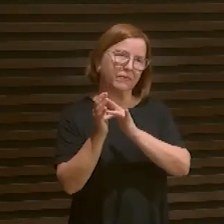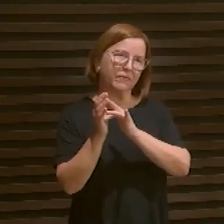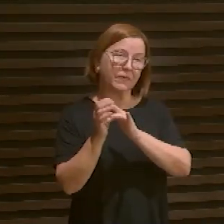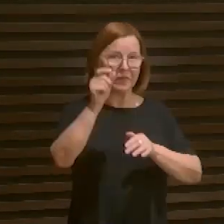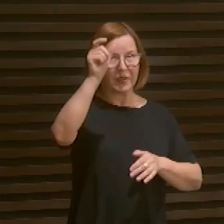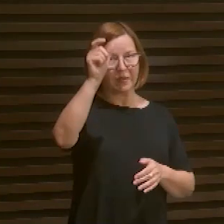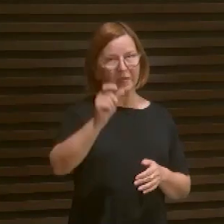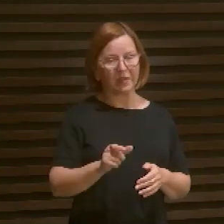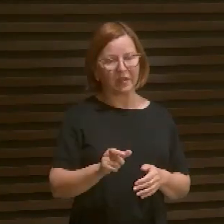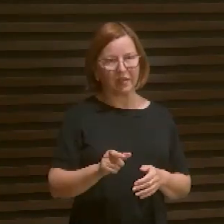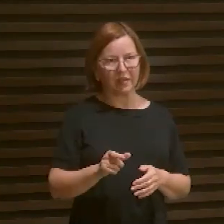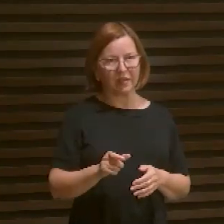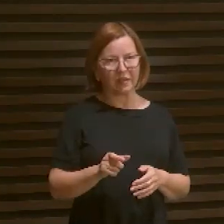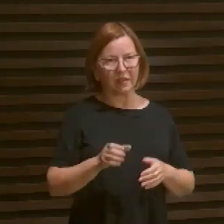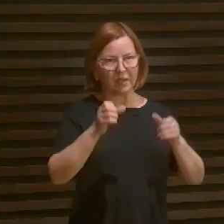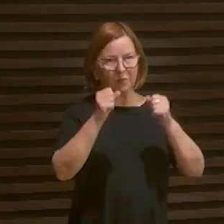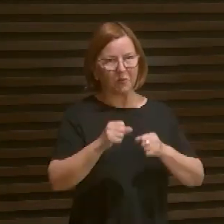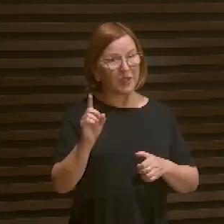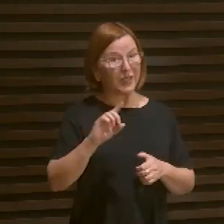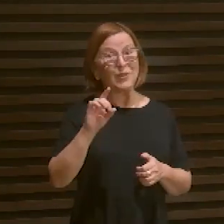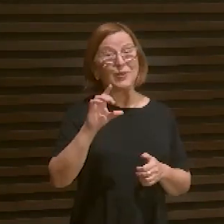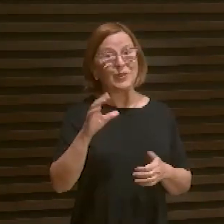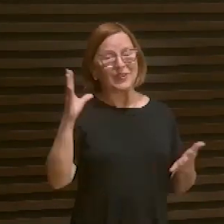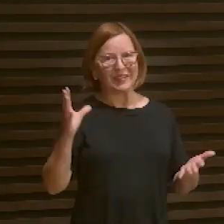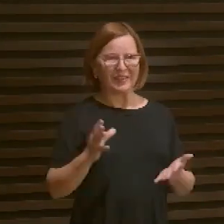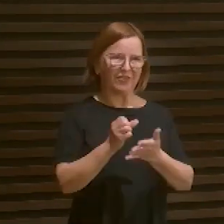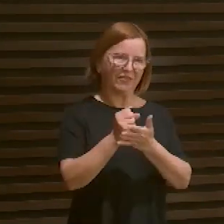aquele que pode não só salvar